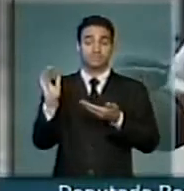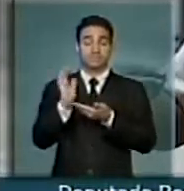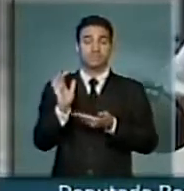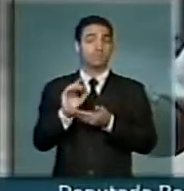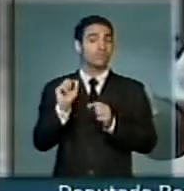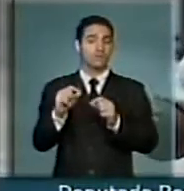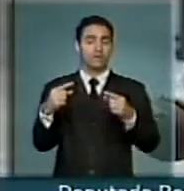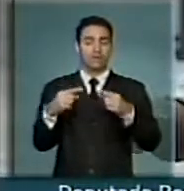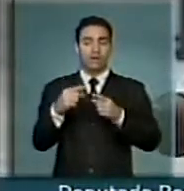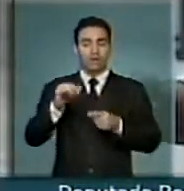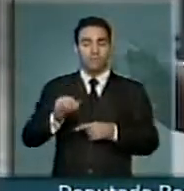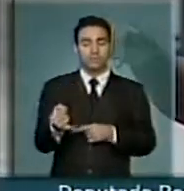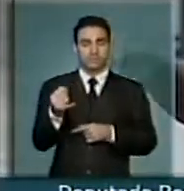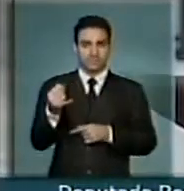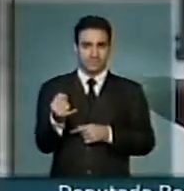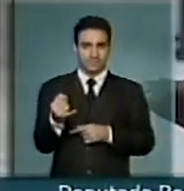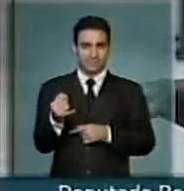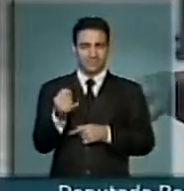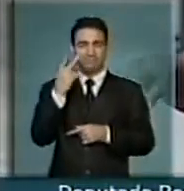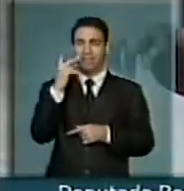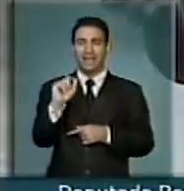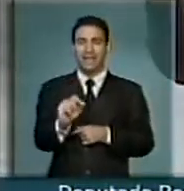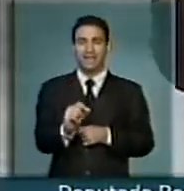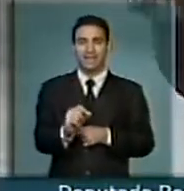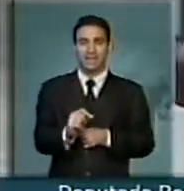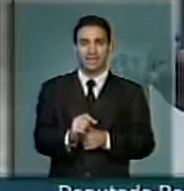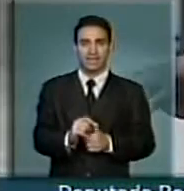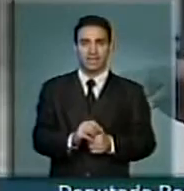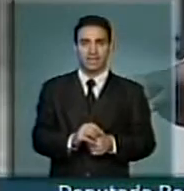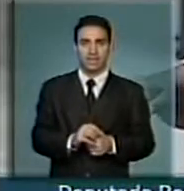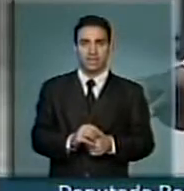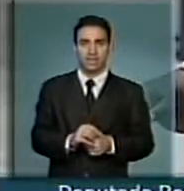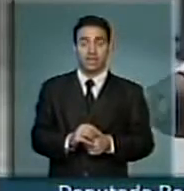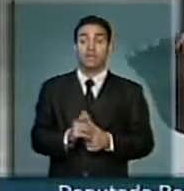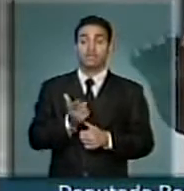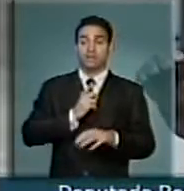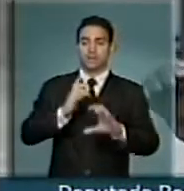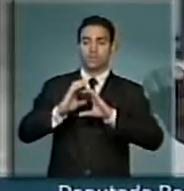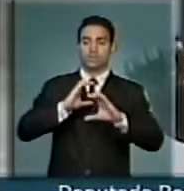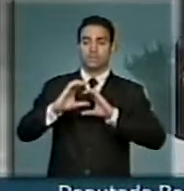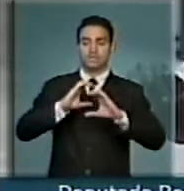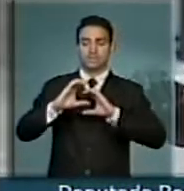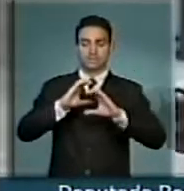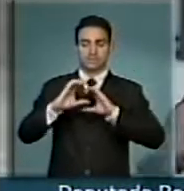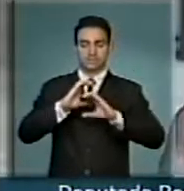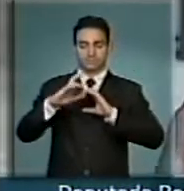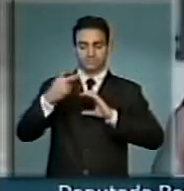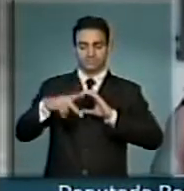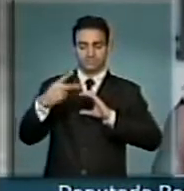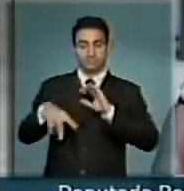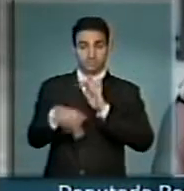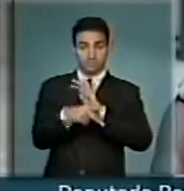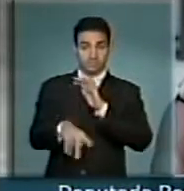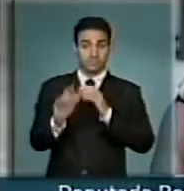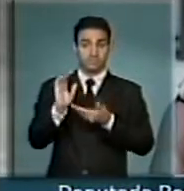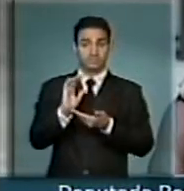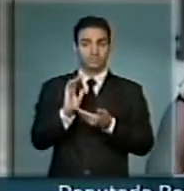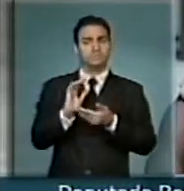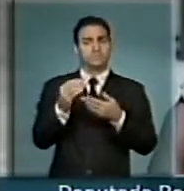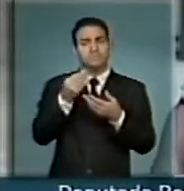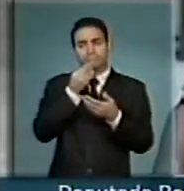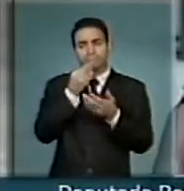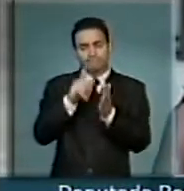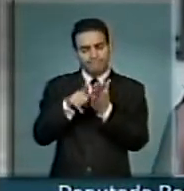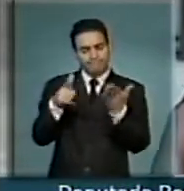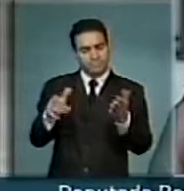a oportunidade para que a comunicação desta casa publique